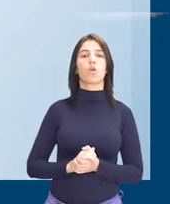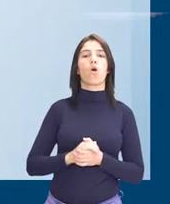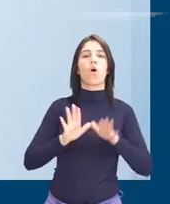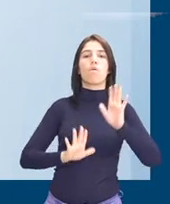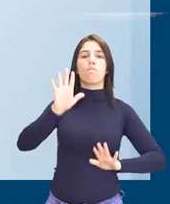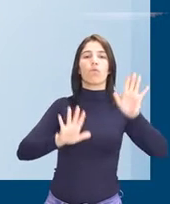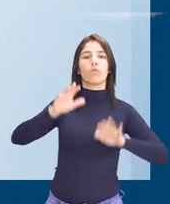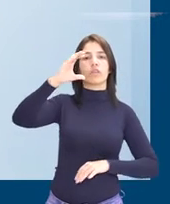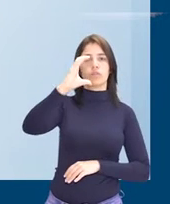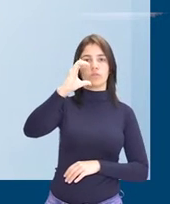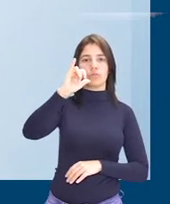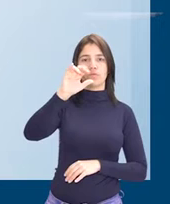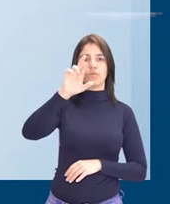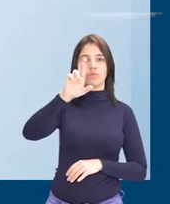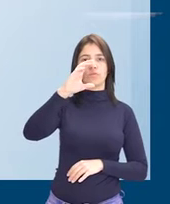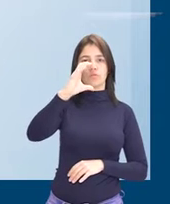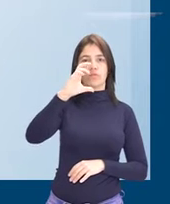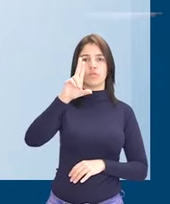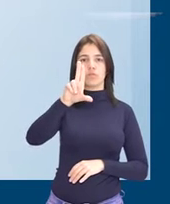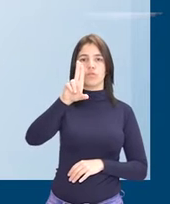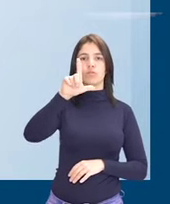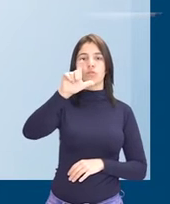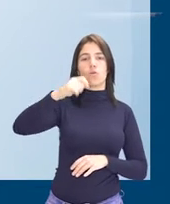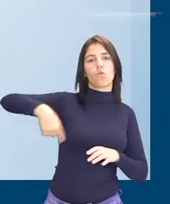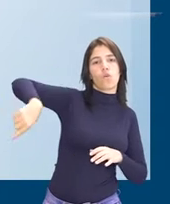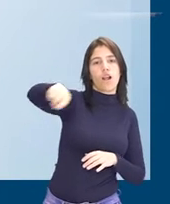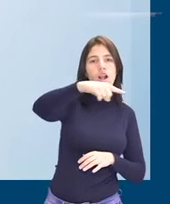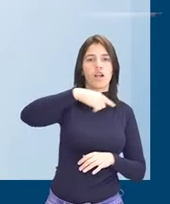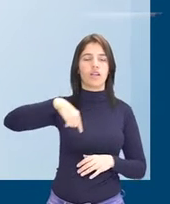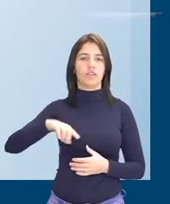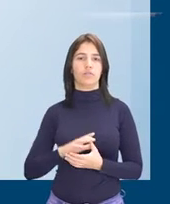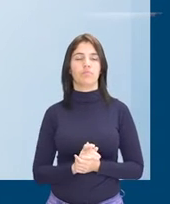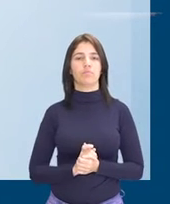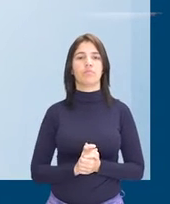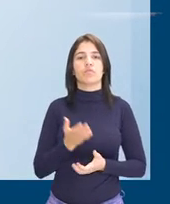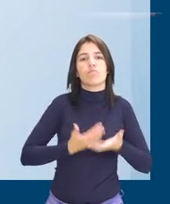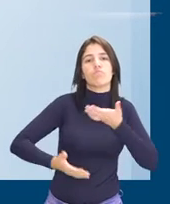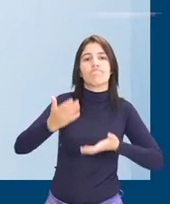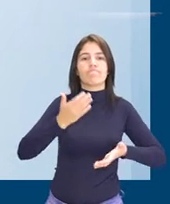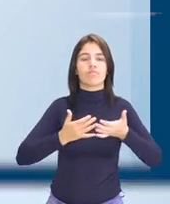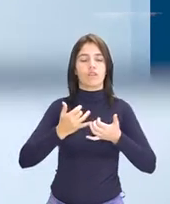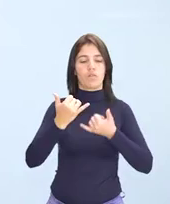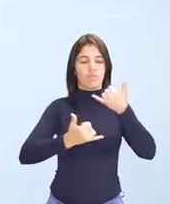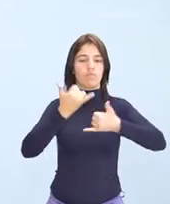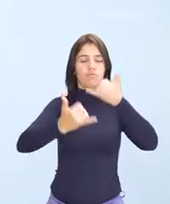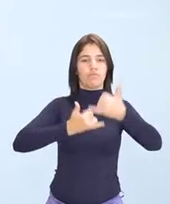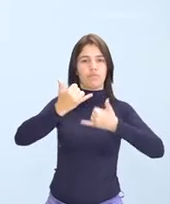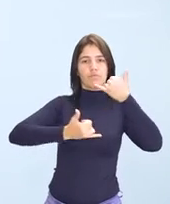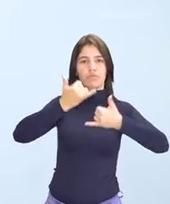Movimento circular. Então, 3 exemplos de sinais de movimento circular: